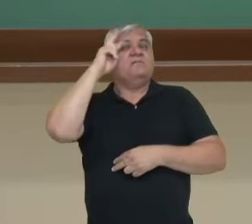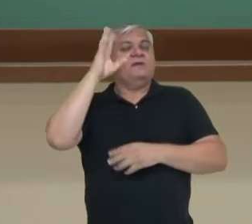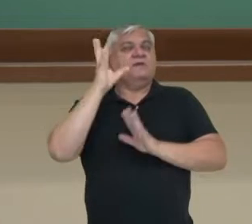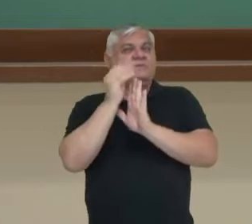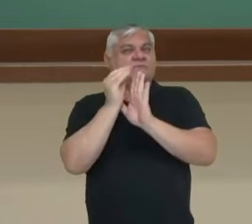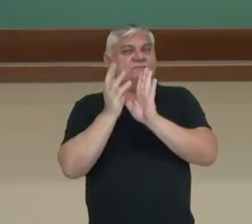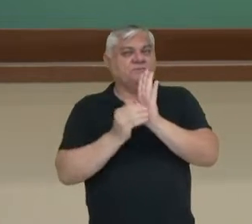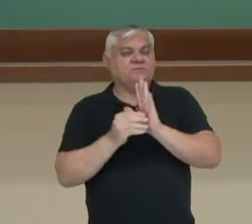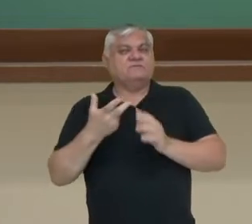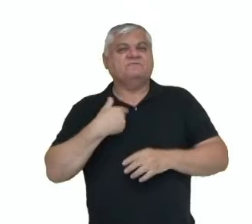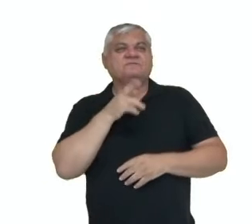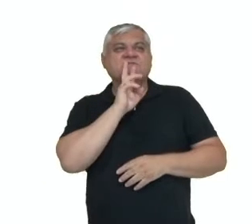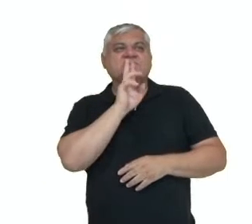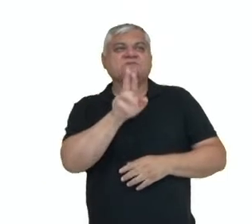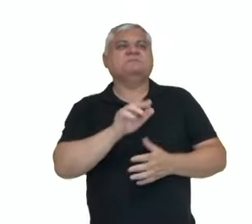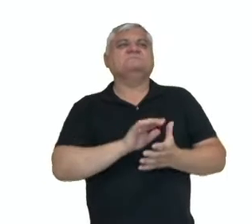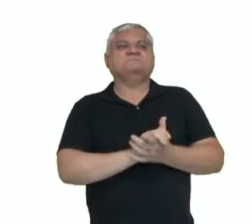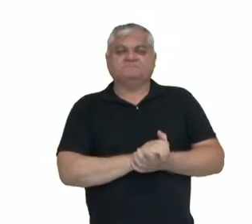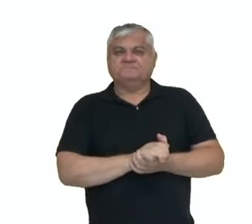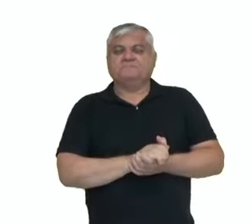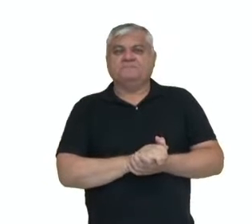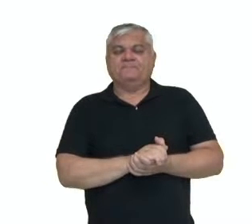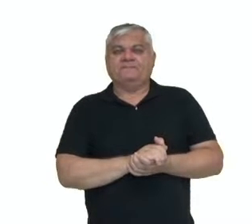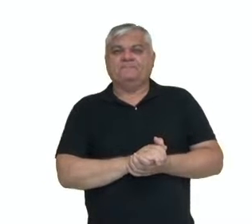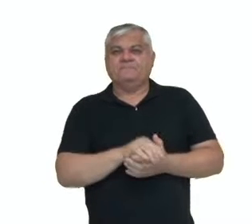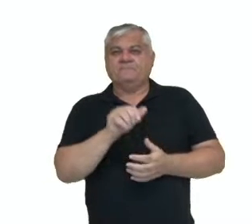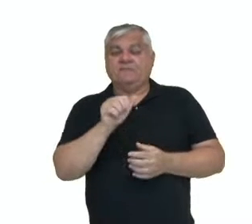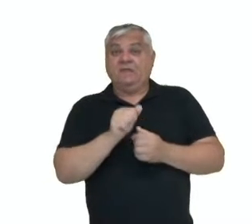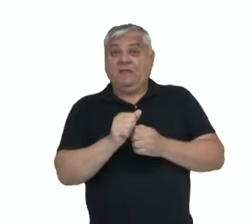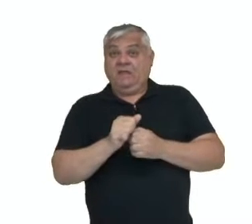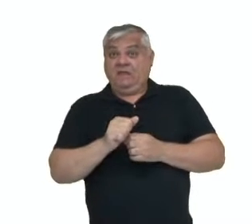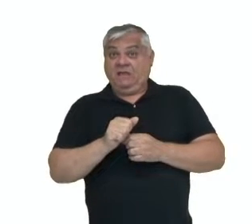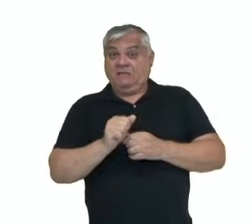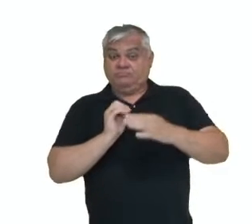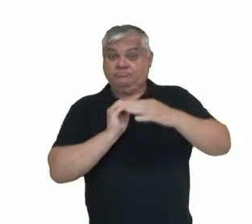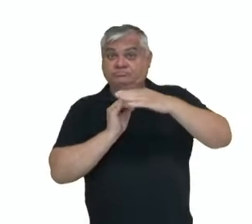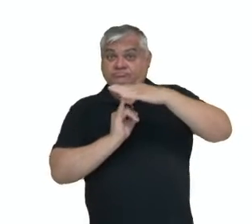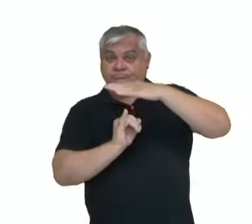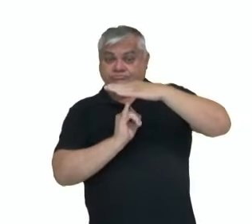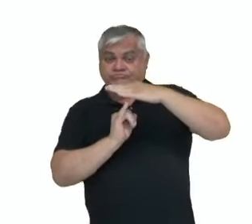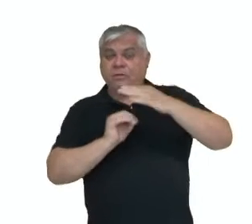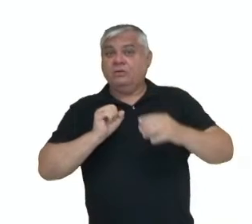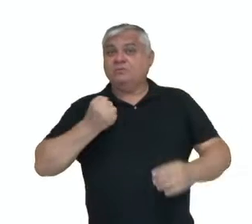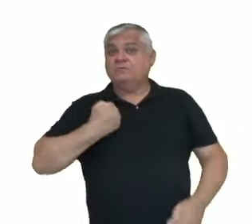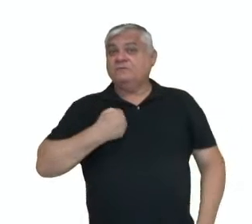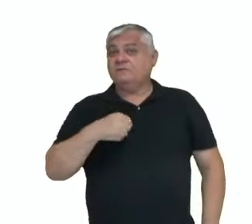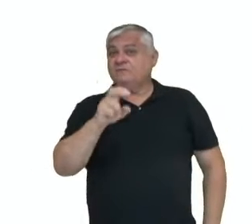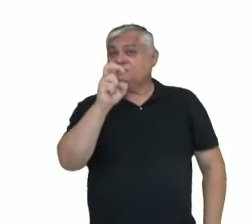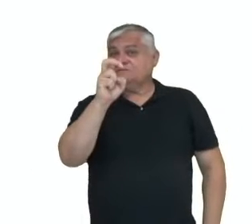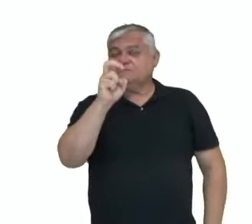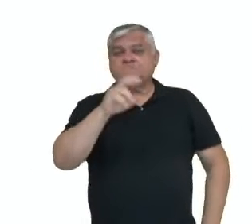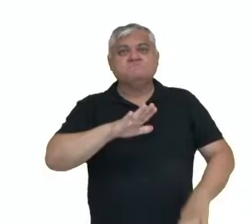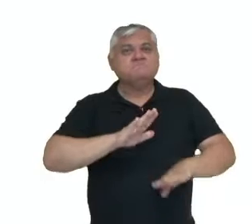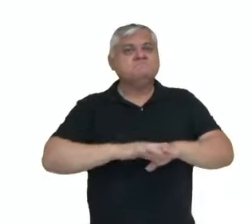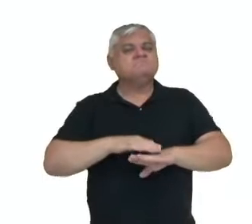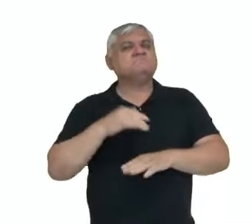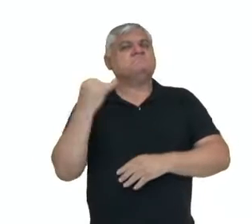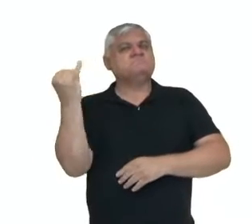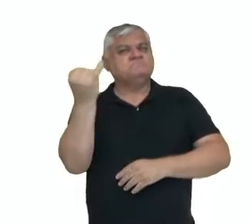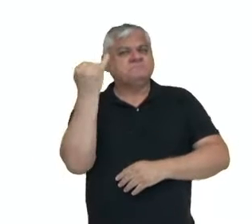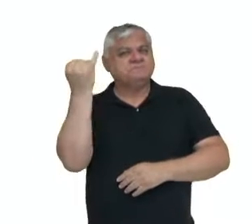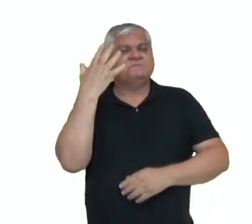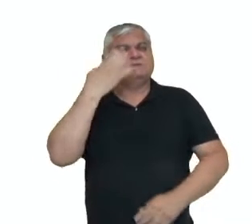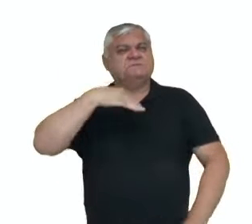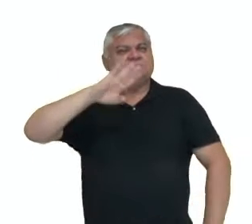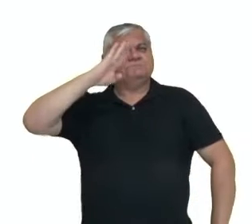eu respondo aqui para vocês. O ato institucional número 5 foi o mais opressivo de todos os atos do regime